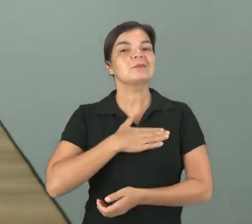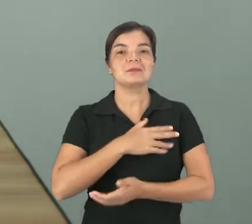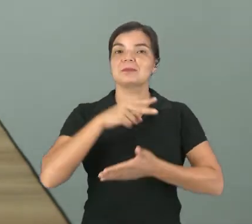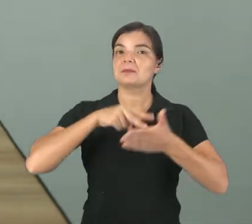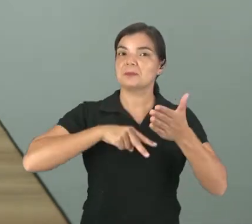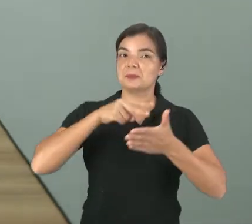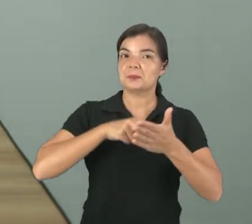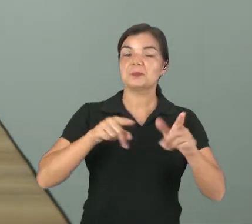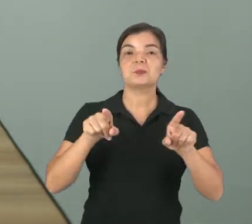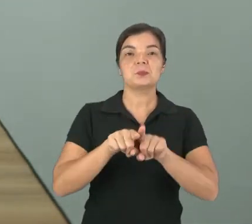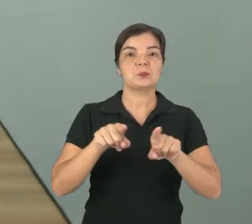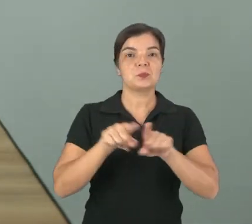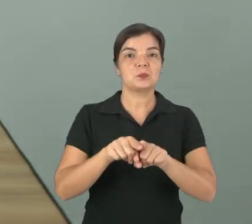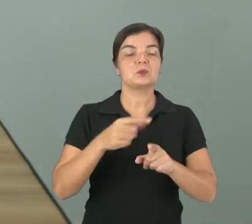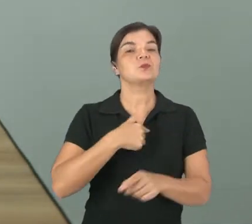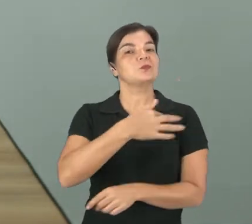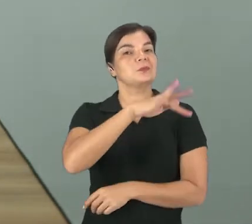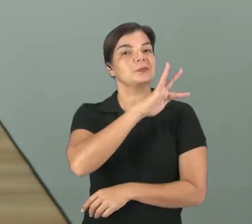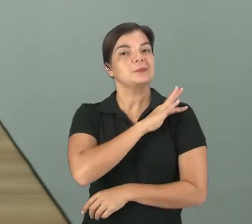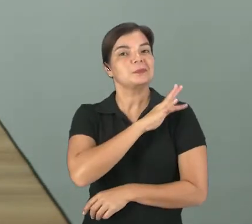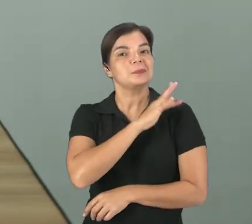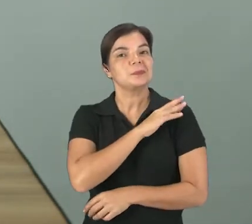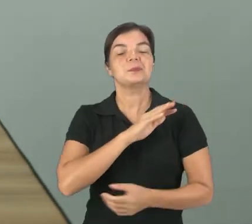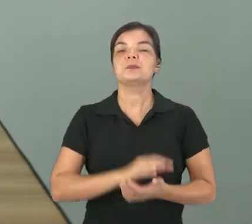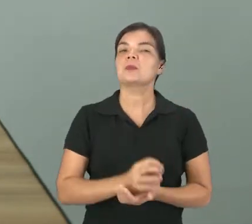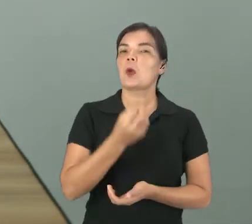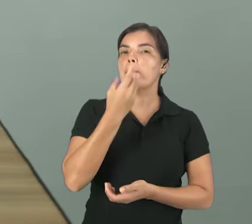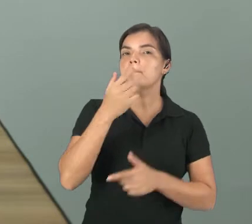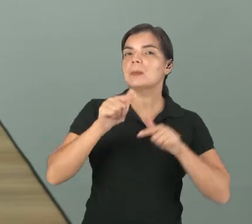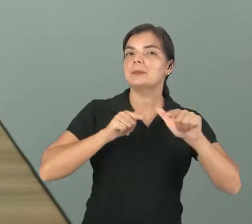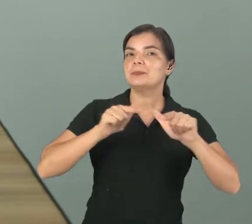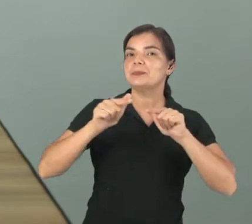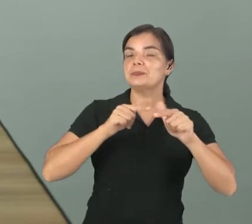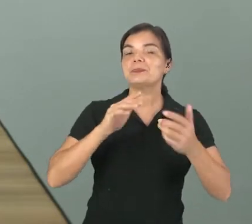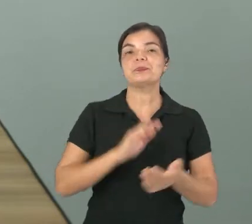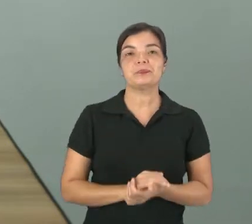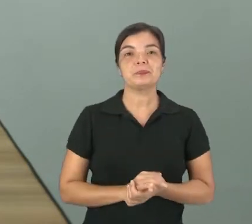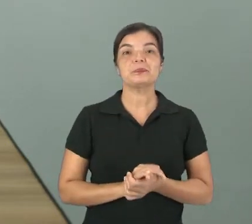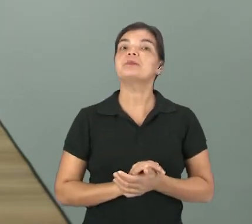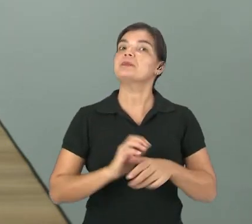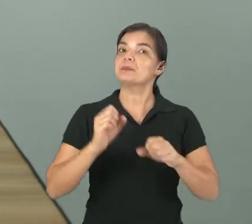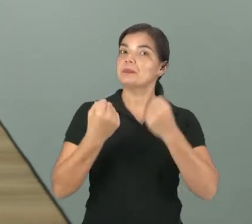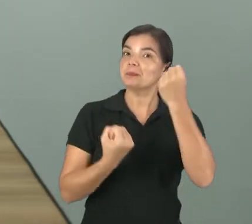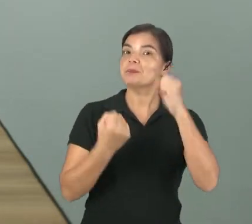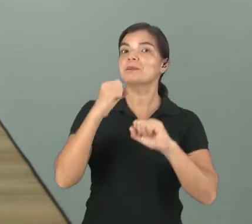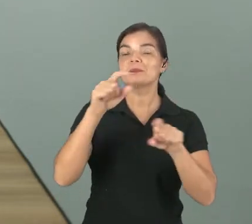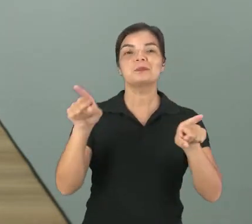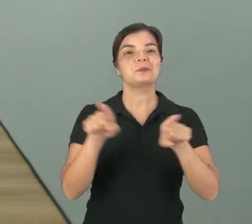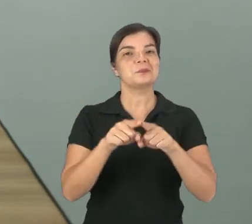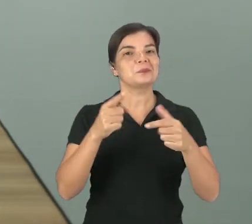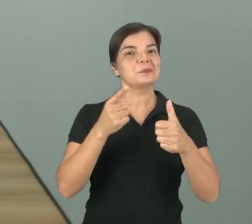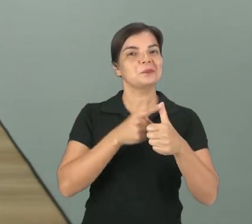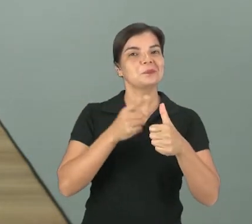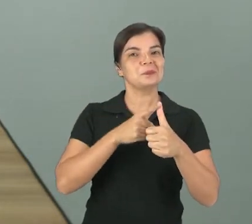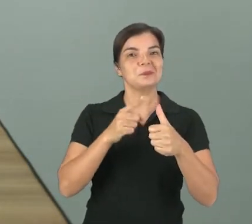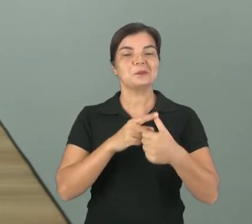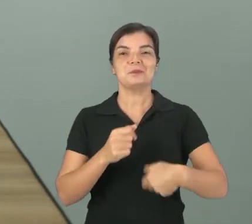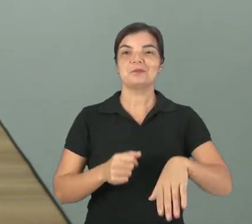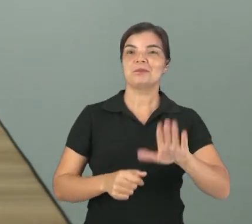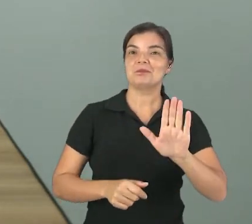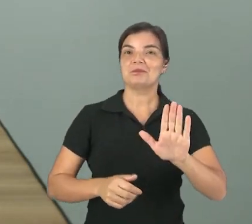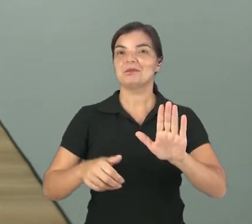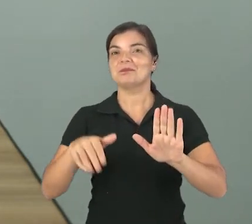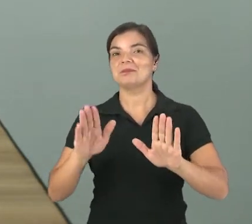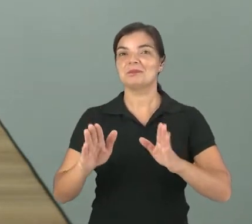pela leitura. Isso a levou a uma faculdade, a levou a um bom emprego. E lá nessa fábrica ela constrói o seu primeiro robô. E